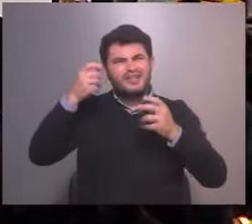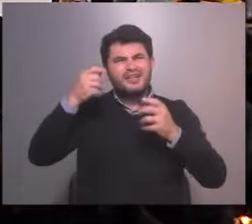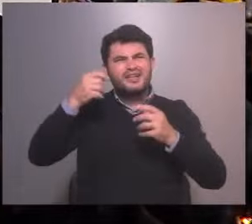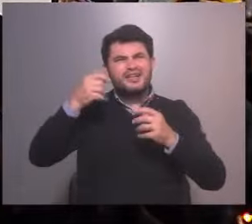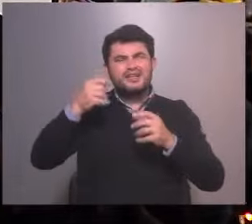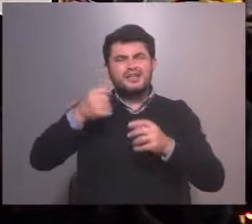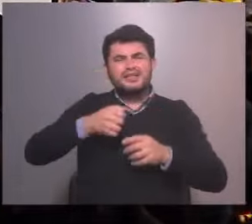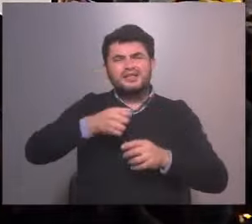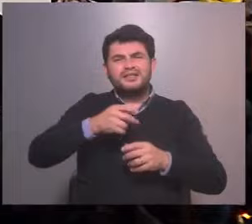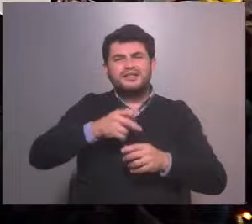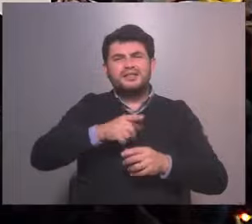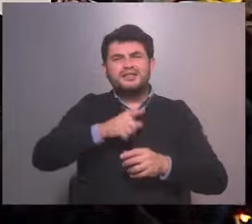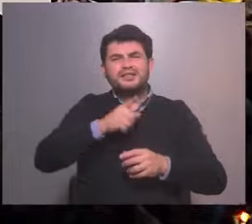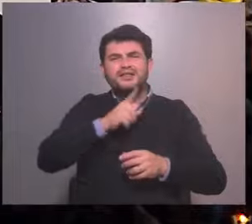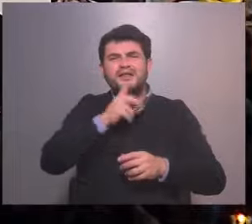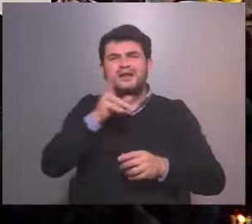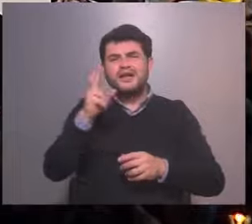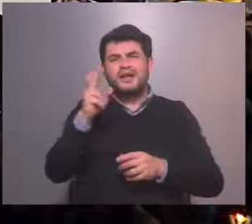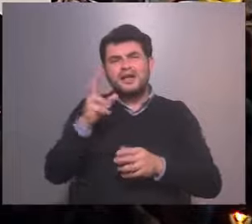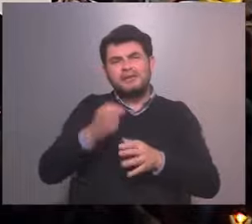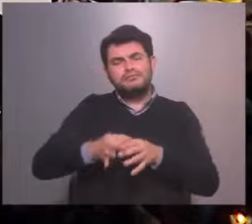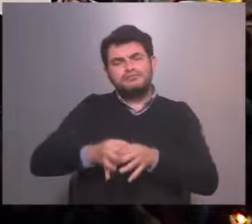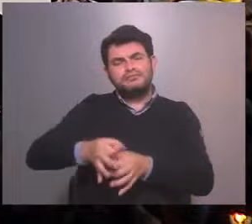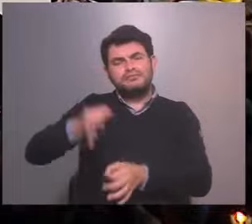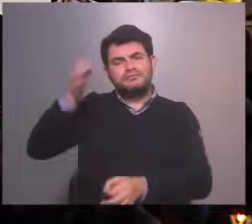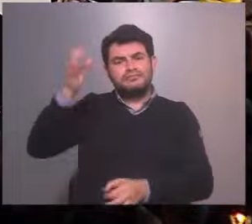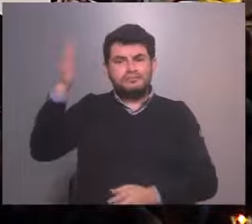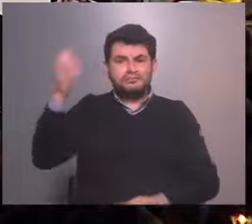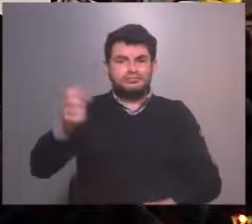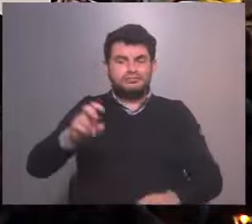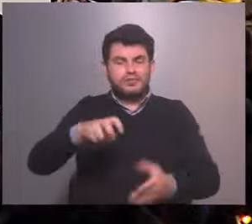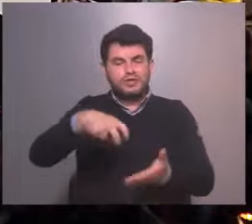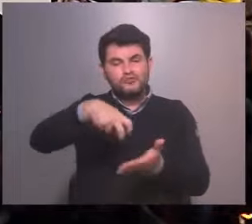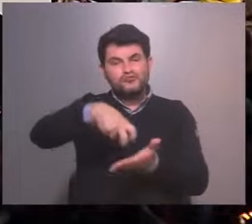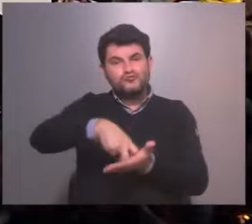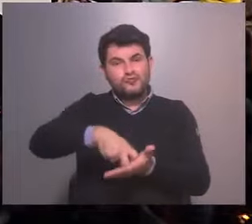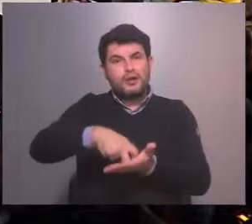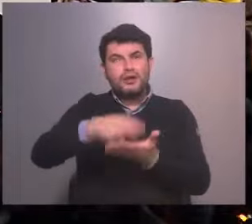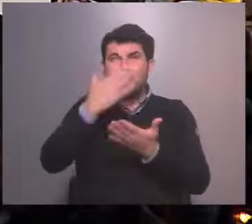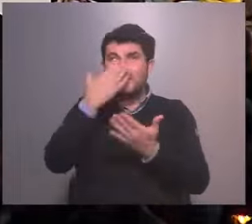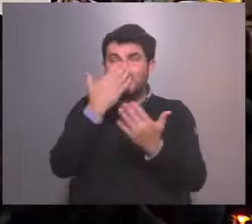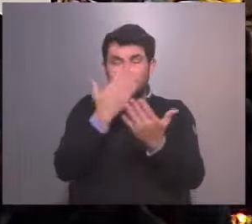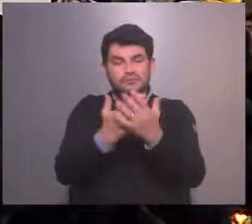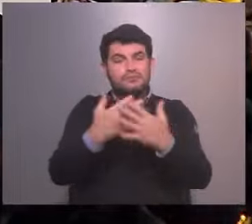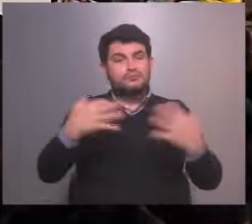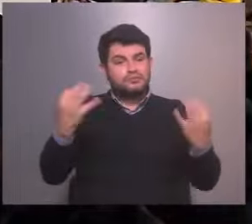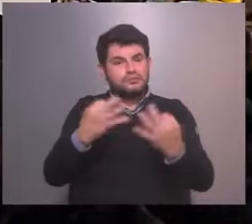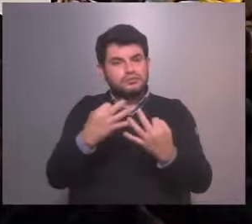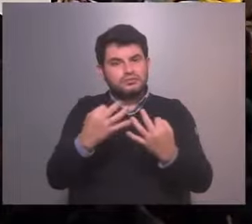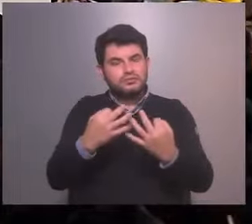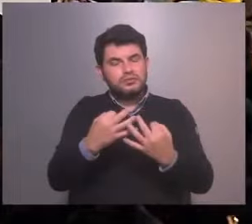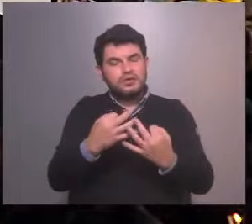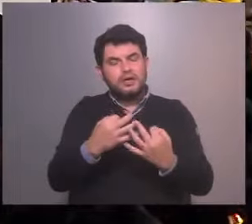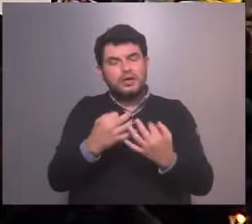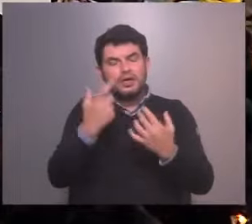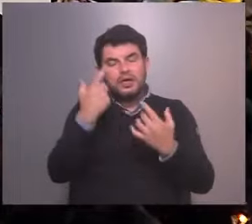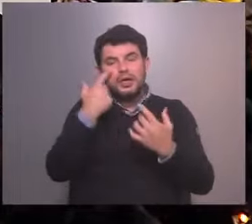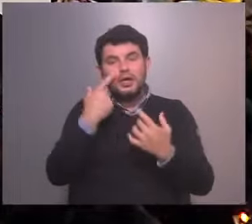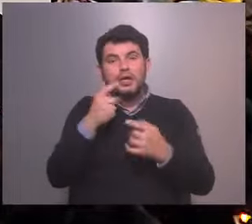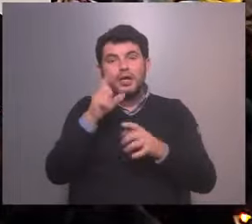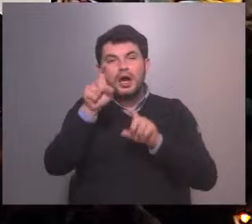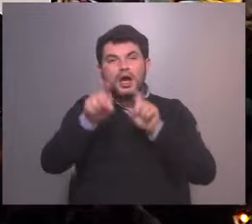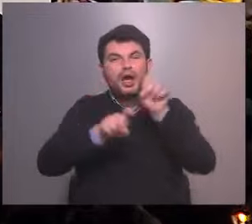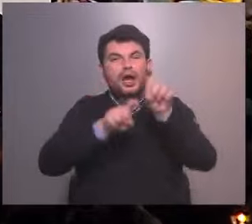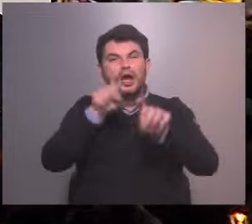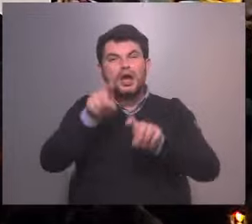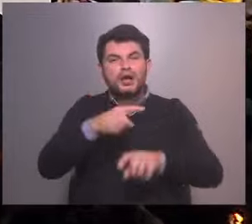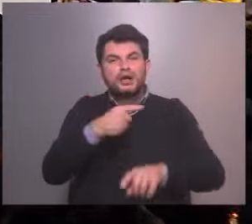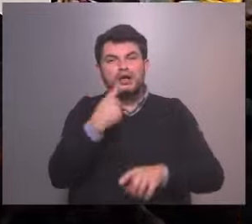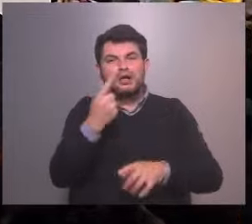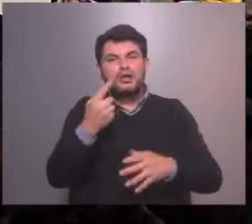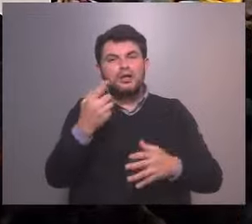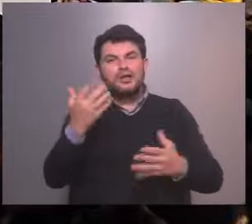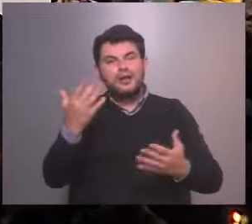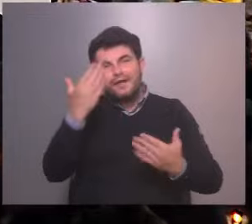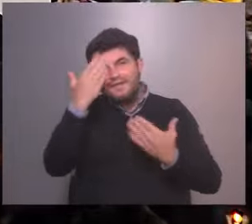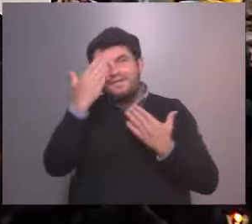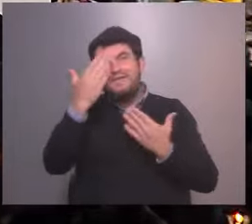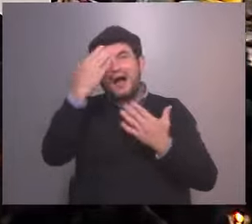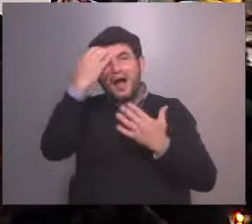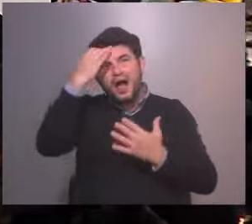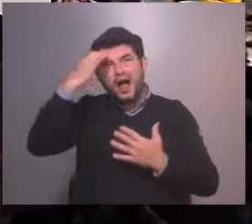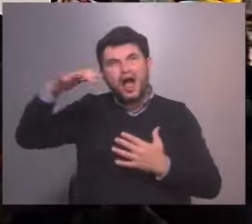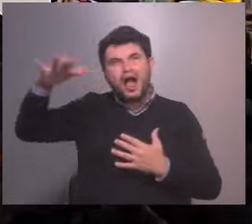pretório e reuniram toda a corte à volta dele. Despiram-no e envolveram-no com um manto